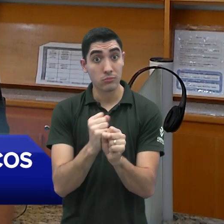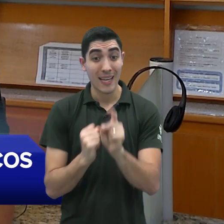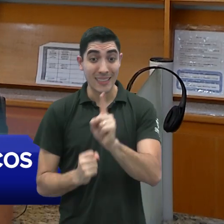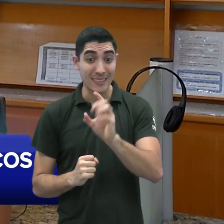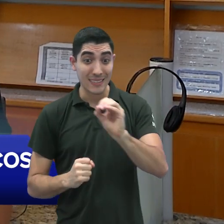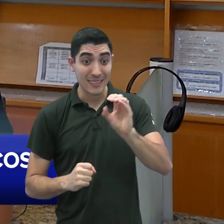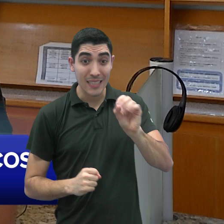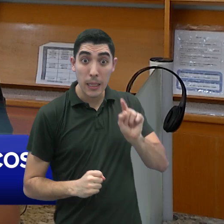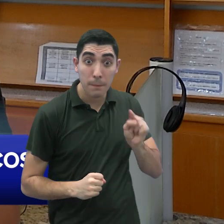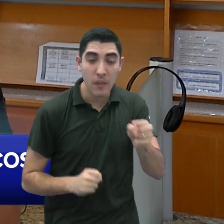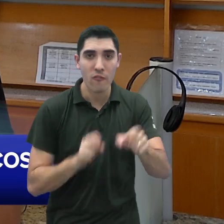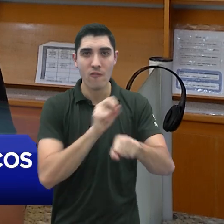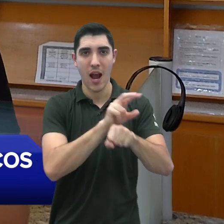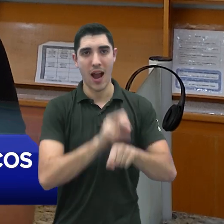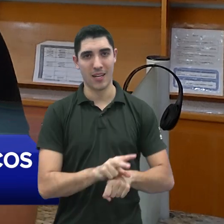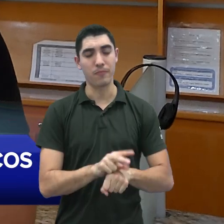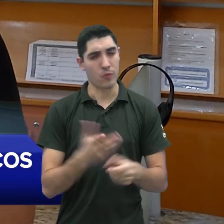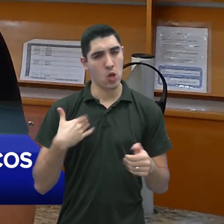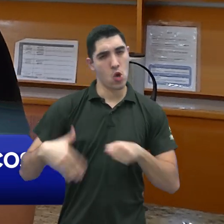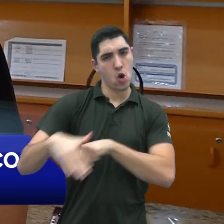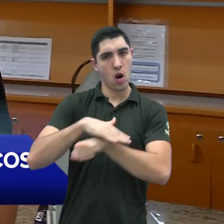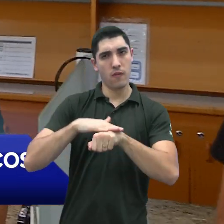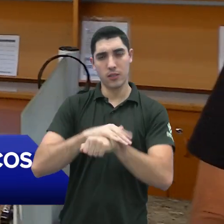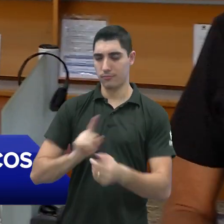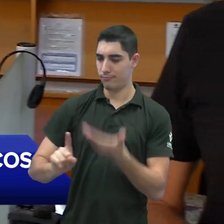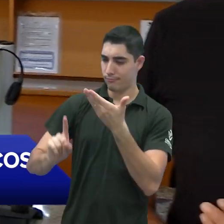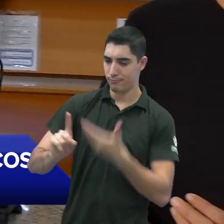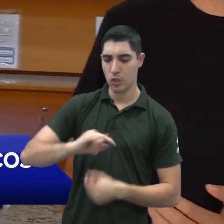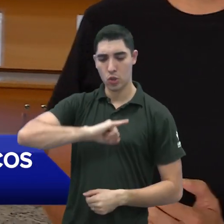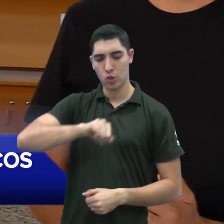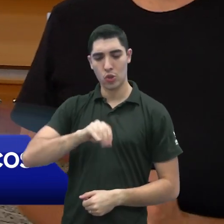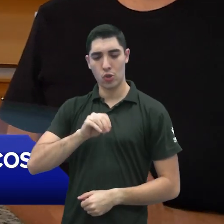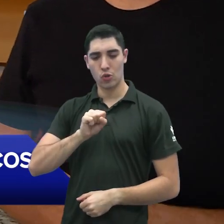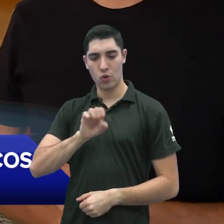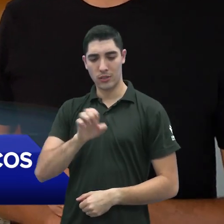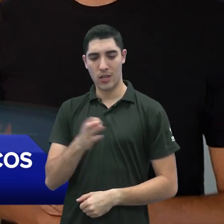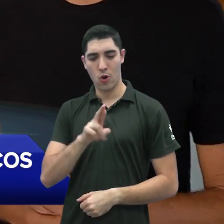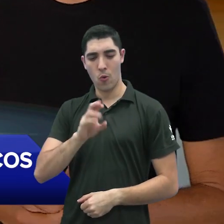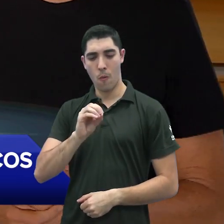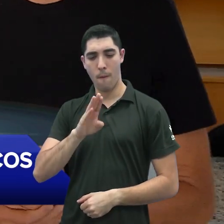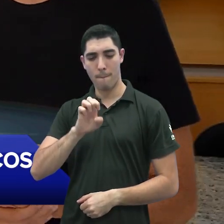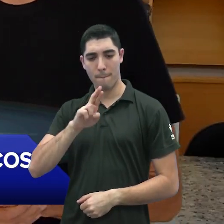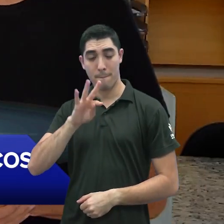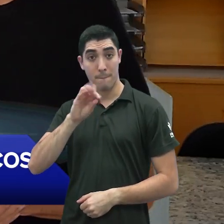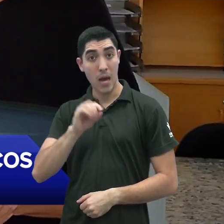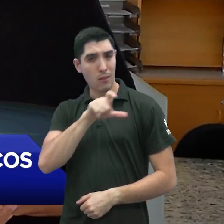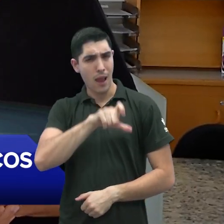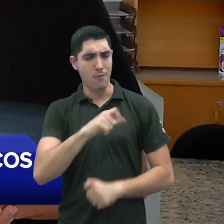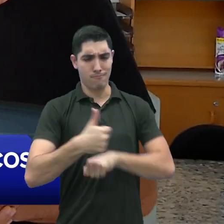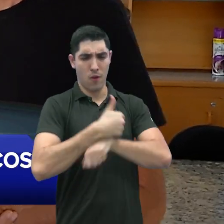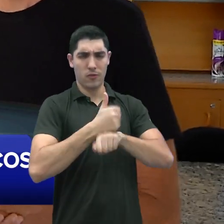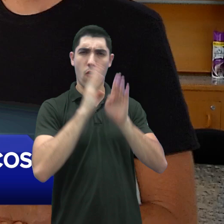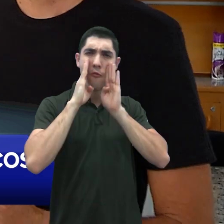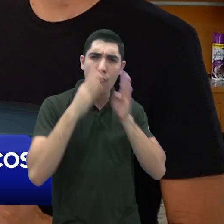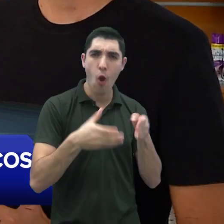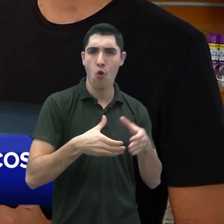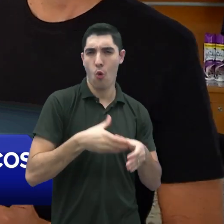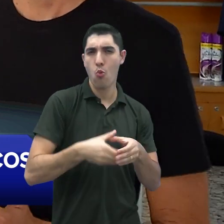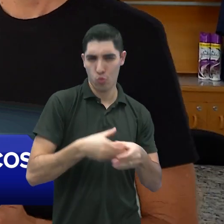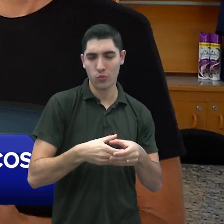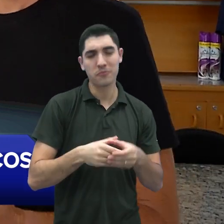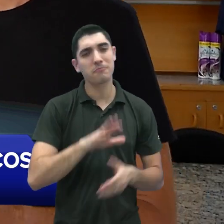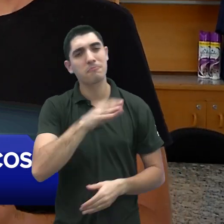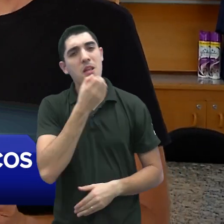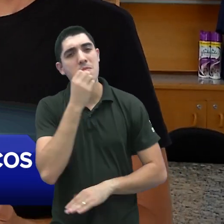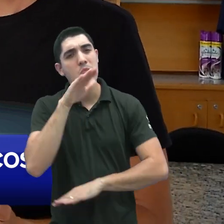esferas do governo, né? Para a gente conversar sobre isso, eu estou aqui com o José Roberto Panzieira, que ele é especialista na área dos concursos públicos. José, boa tarde para o senhor.